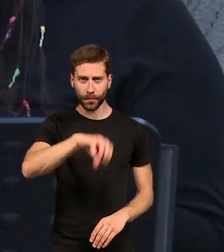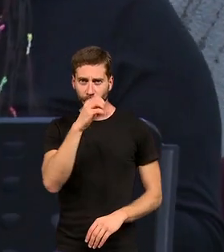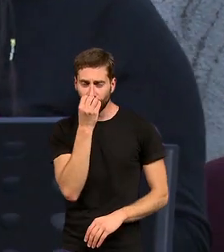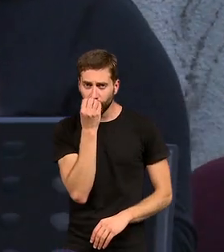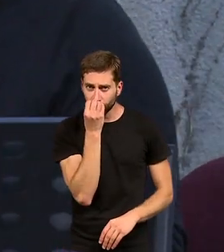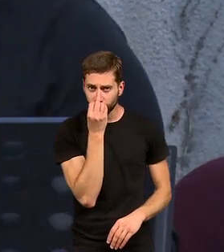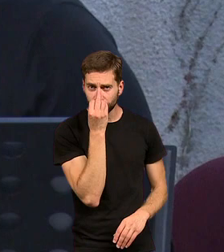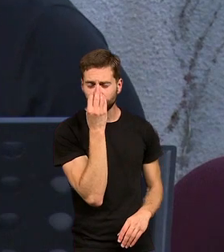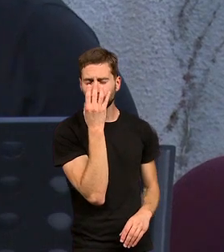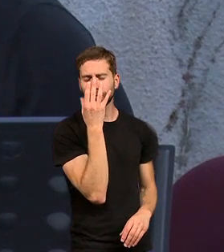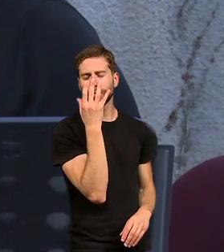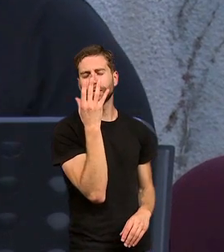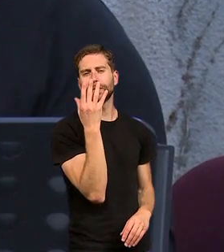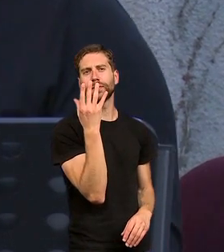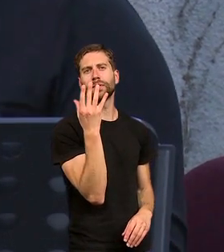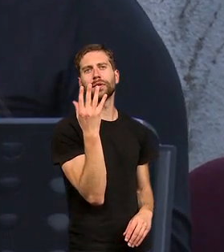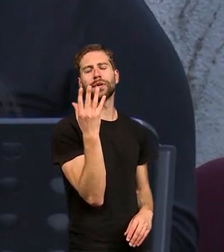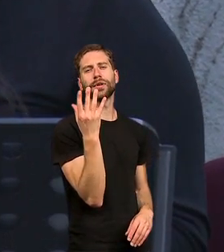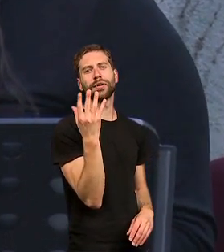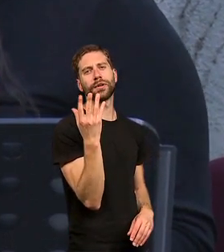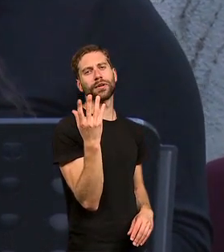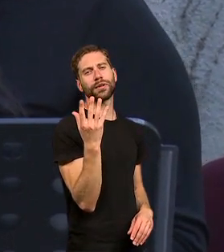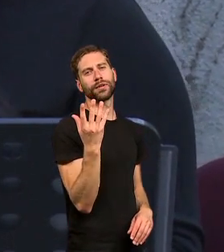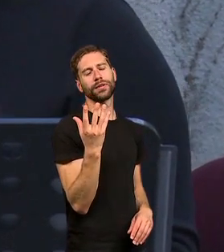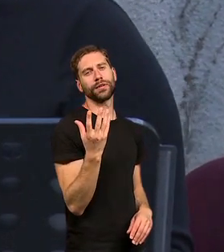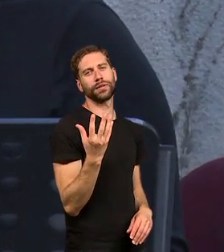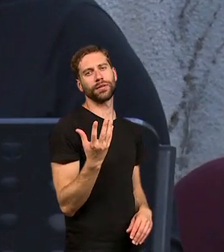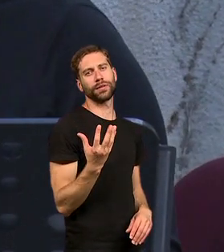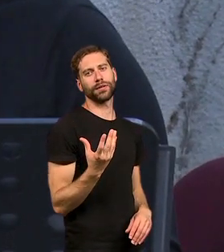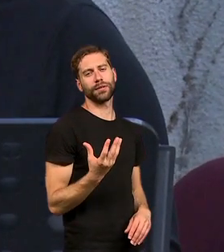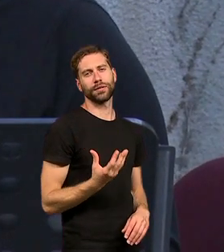Flores em seu umbigo e